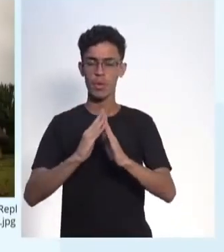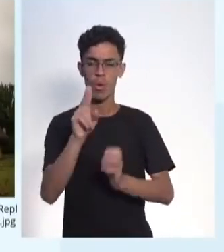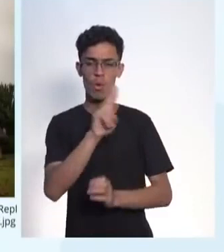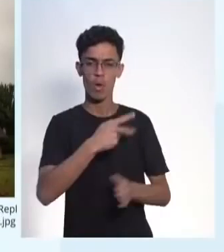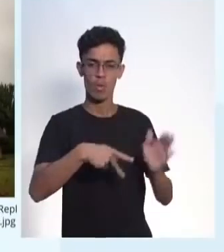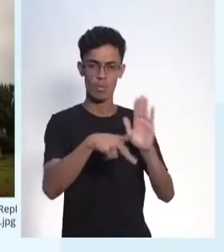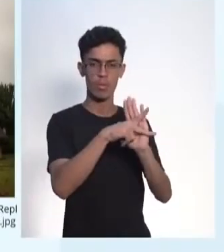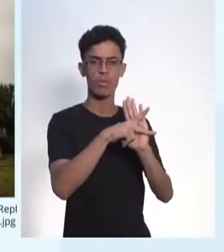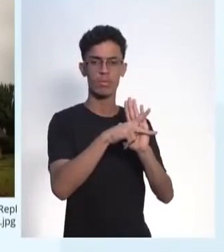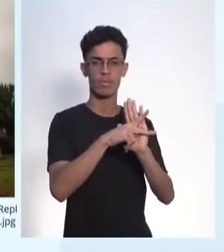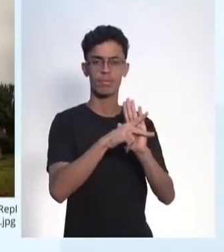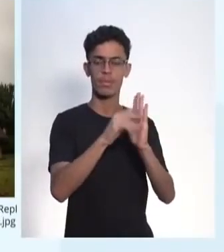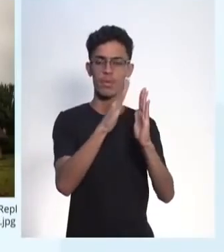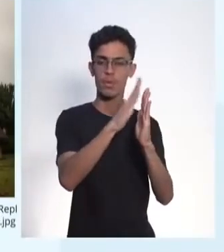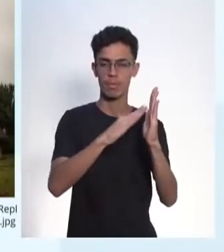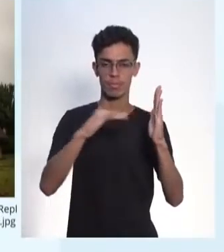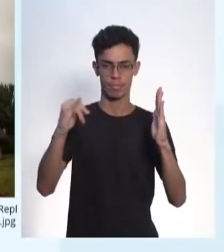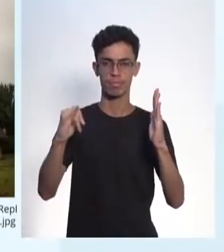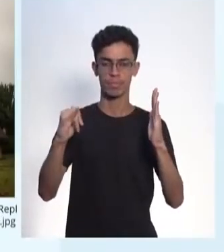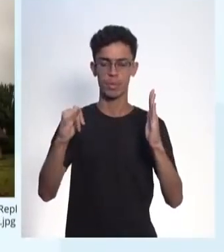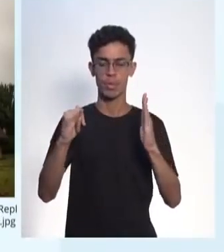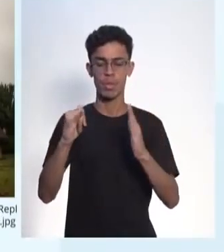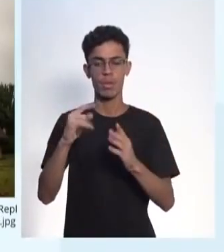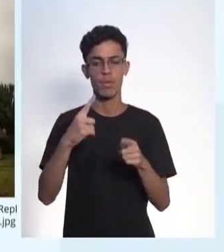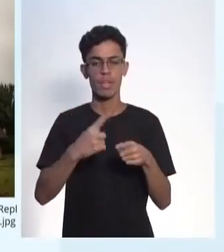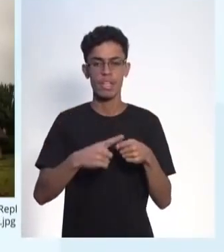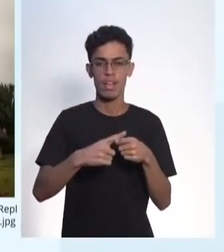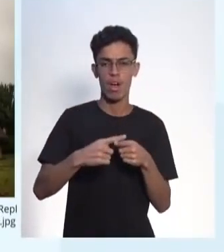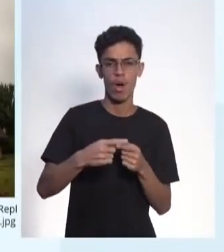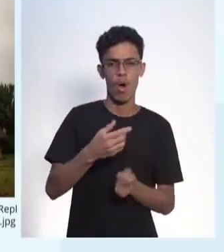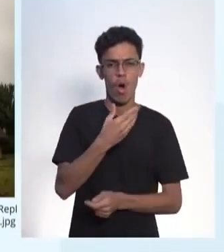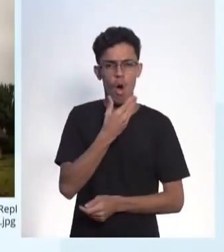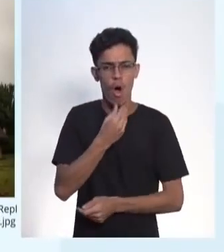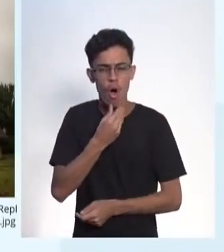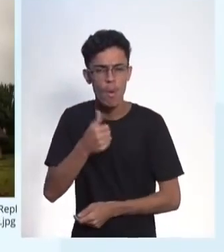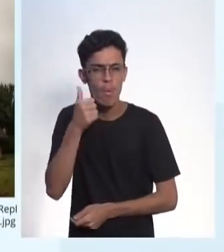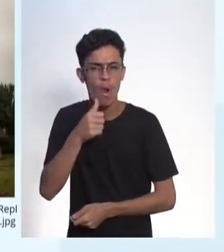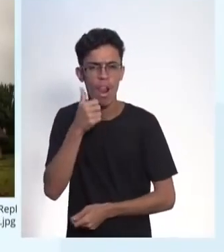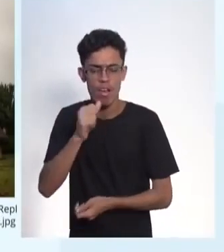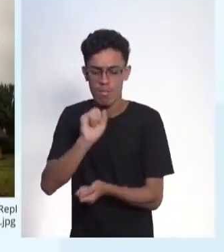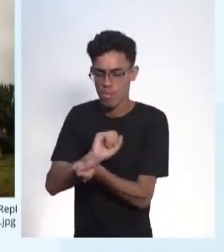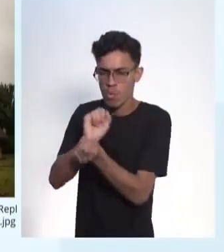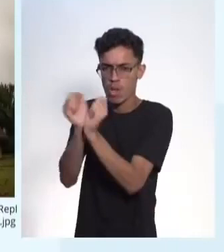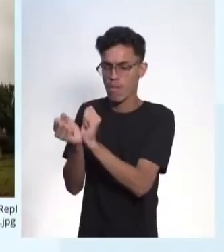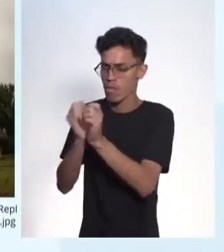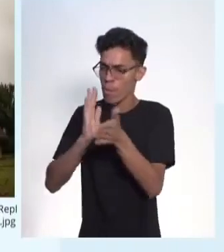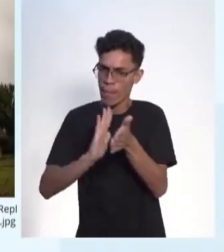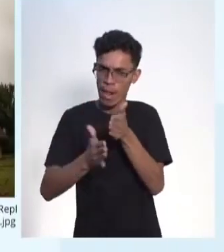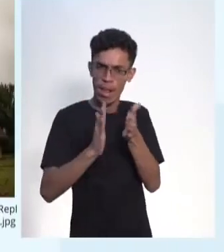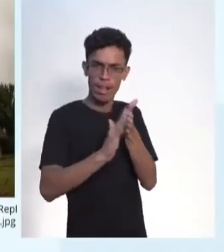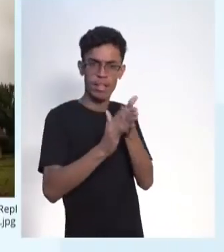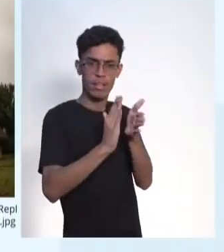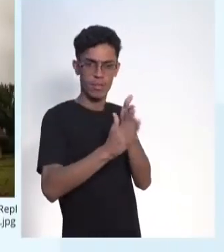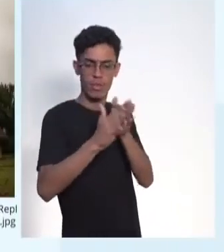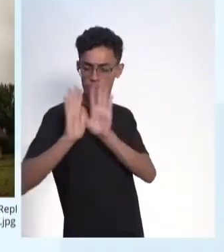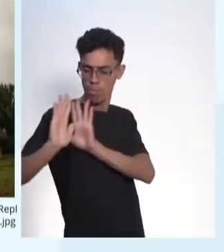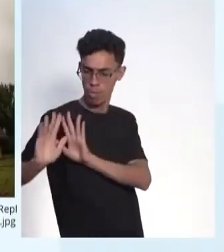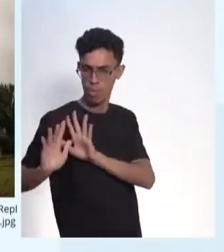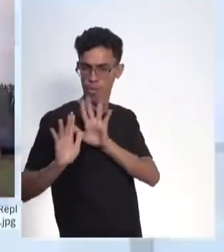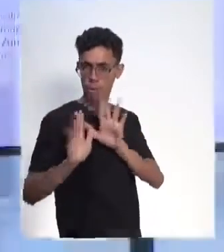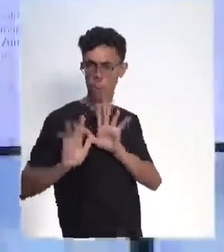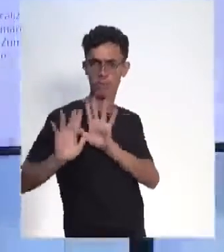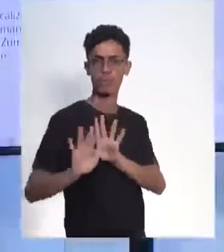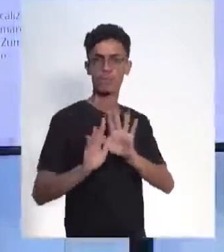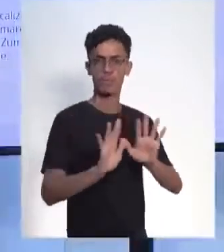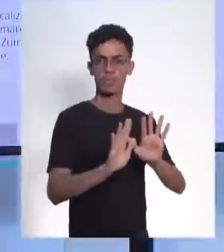os escravos que fugiam dos seus senhores, aonde eles eram ali acolhidos e abrigados. Não somente